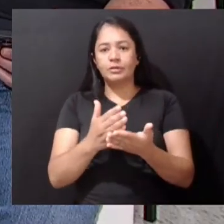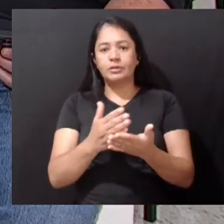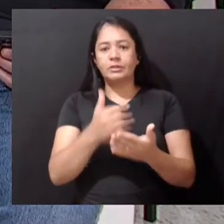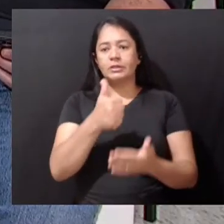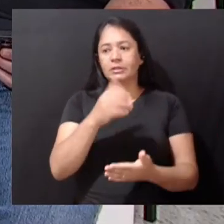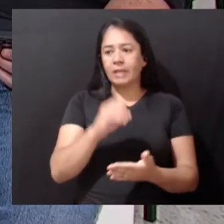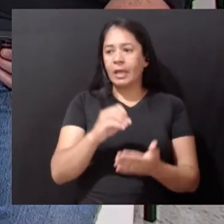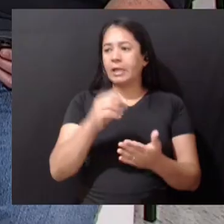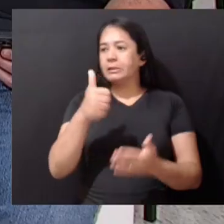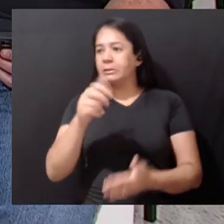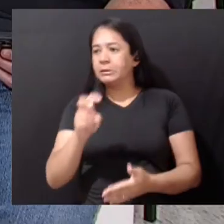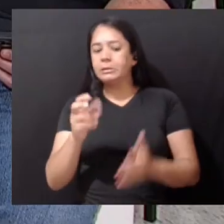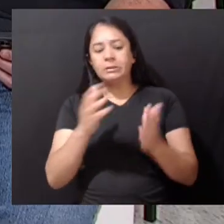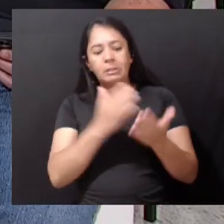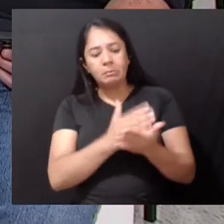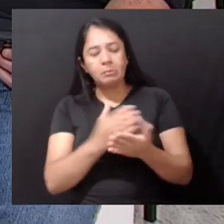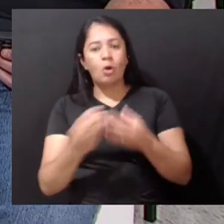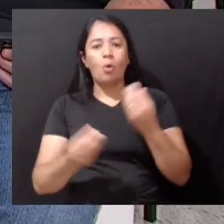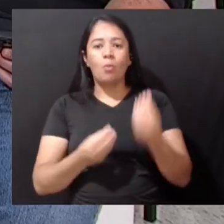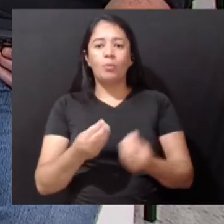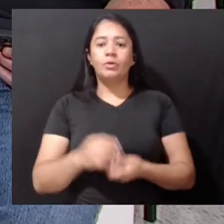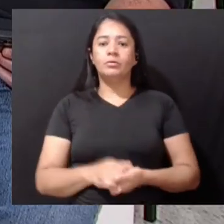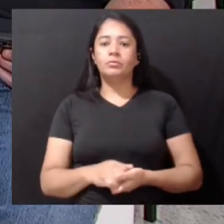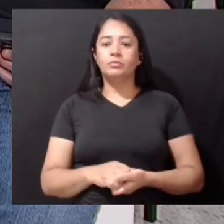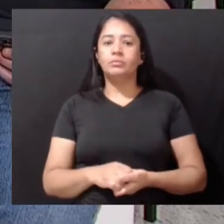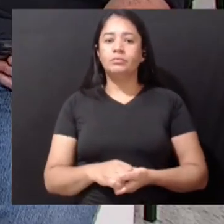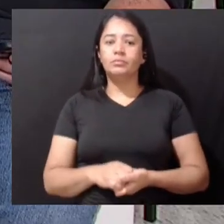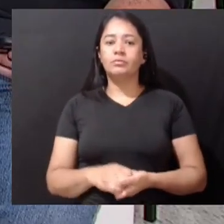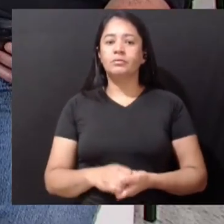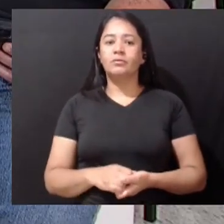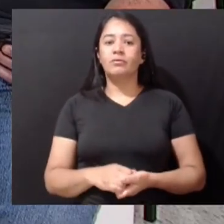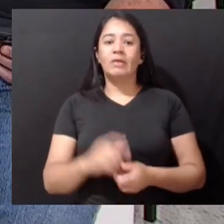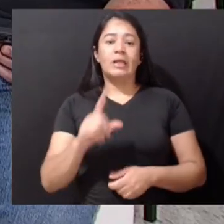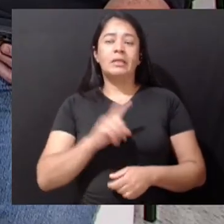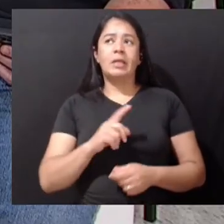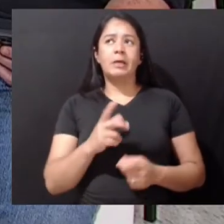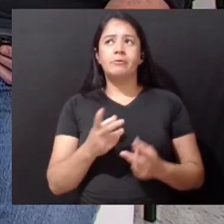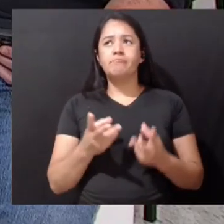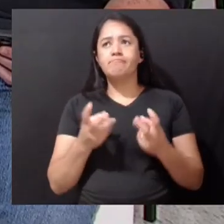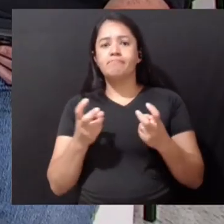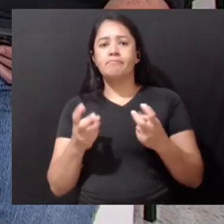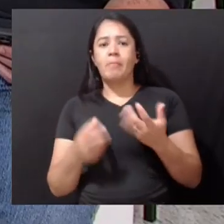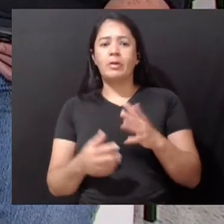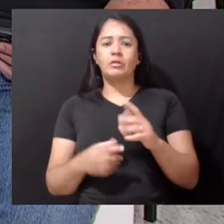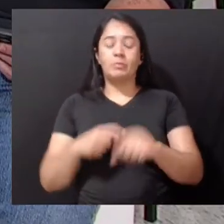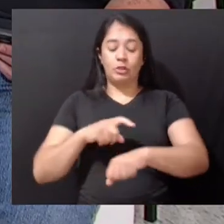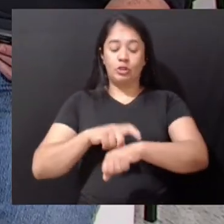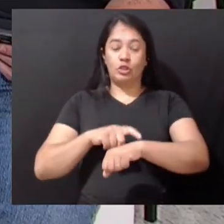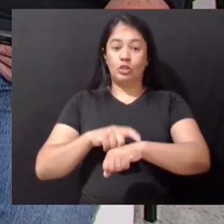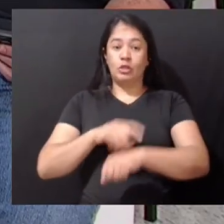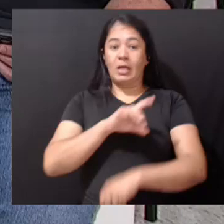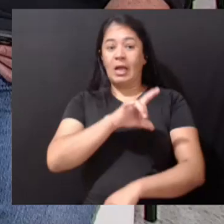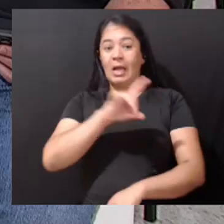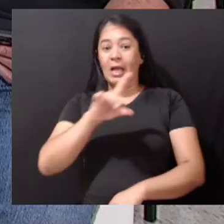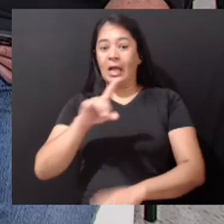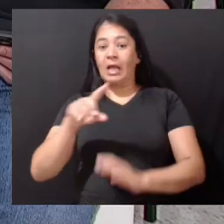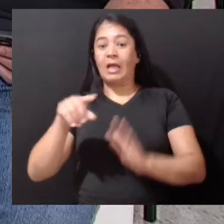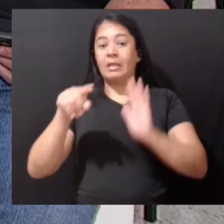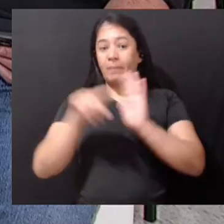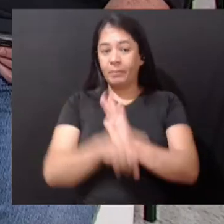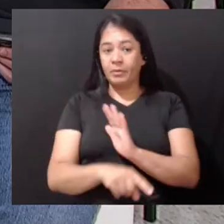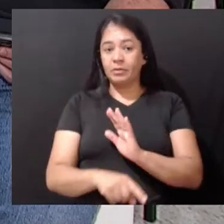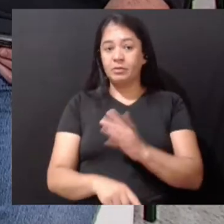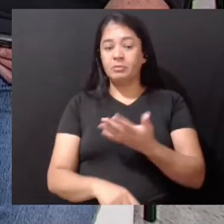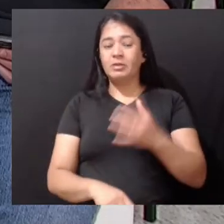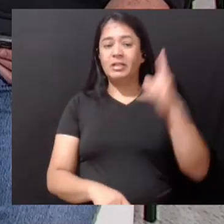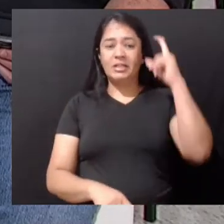que é? Existe uma perspectiva de tempo para cada questão que é difícil de ser